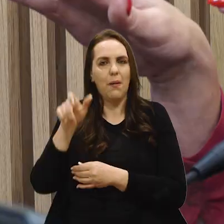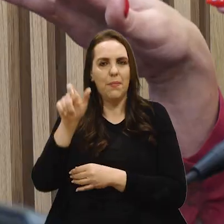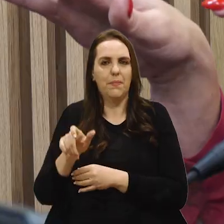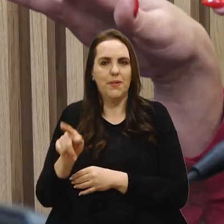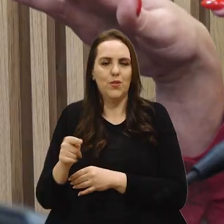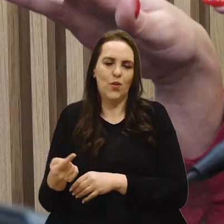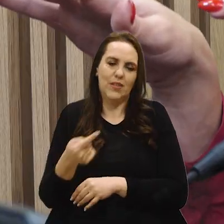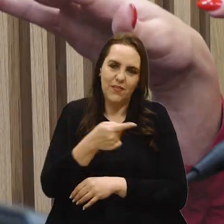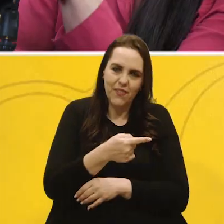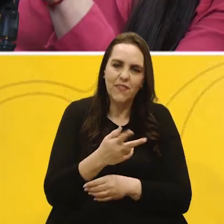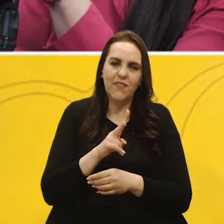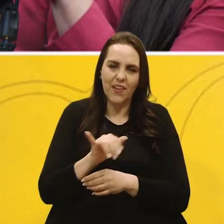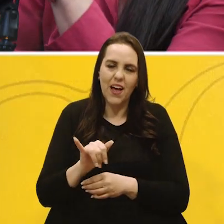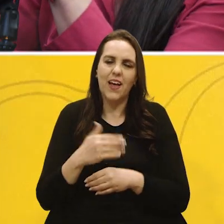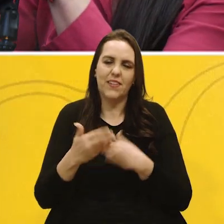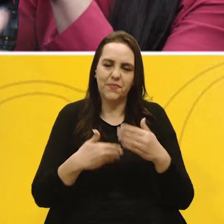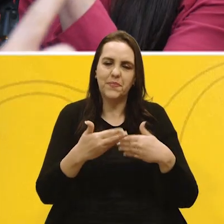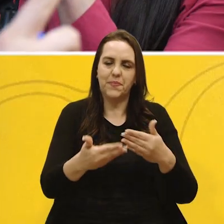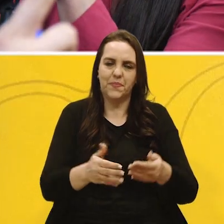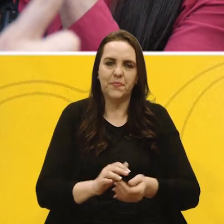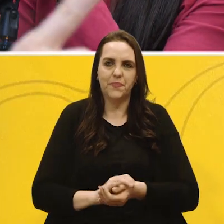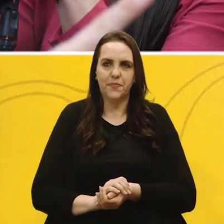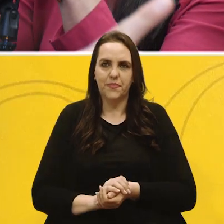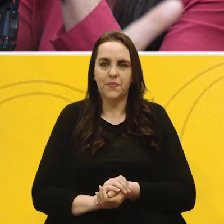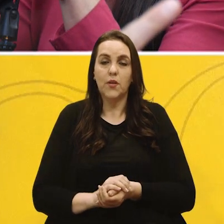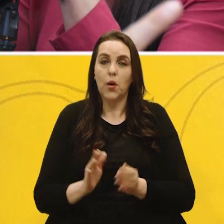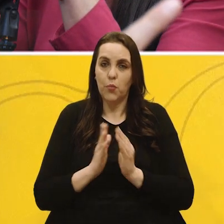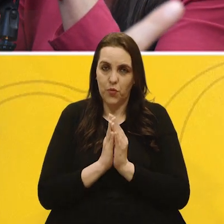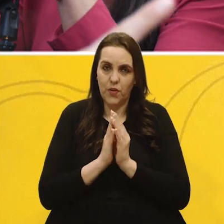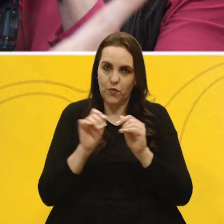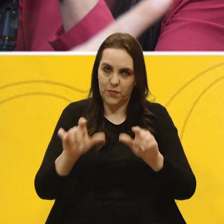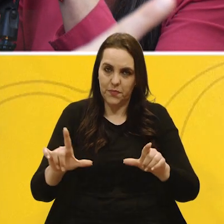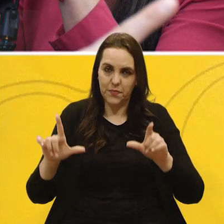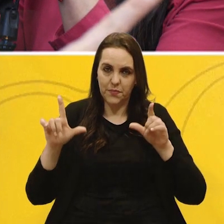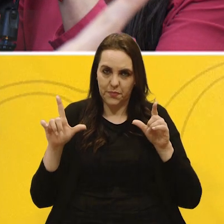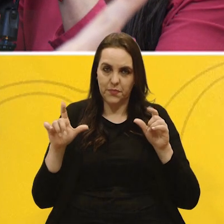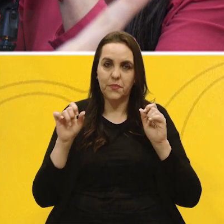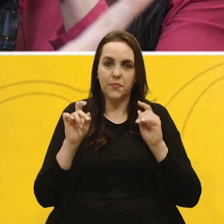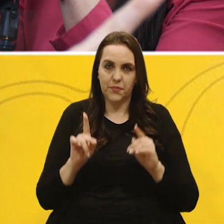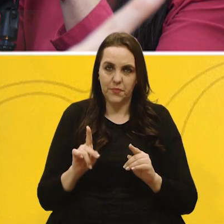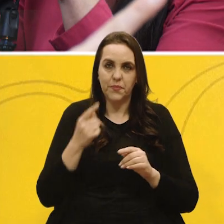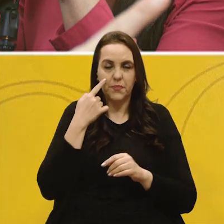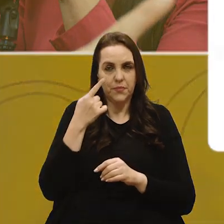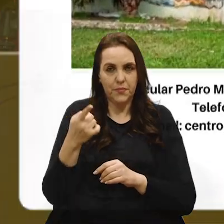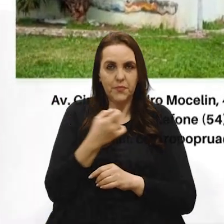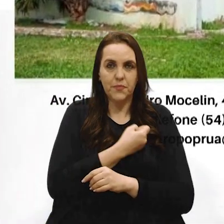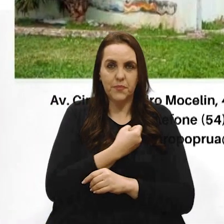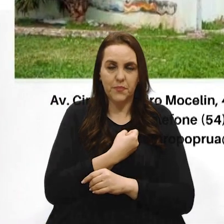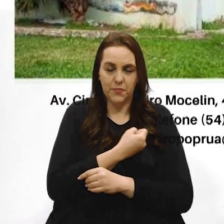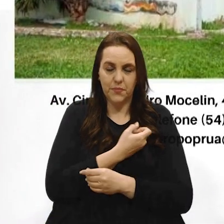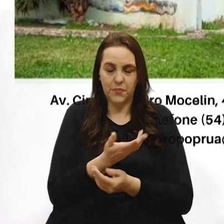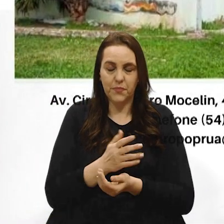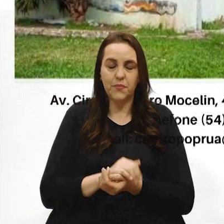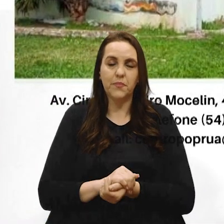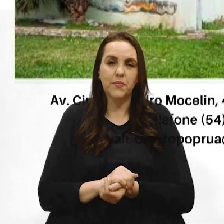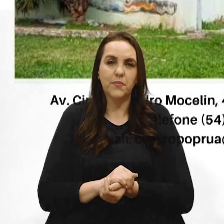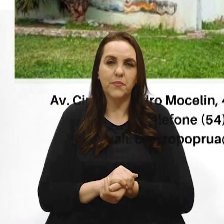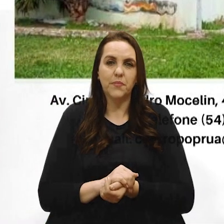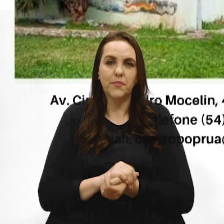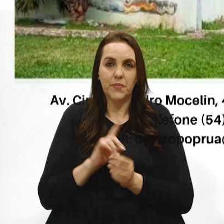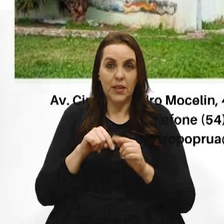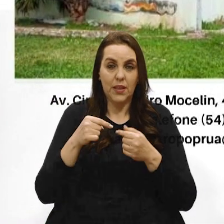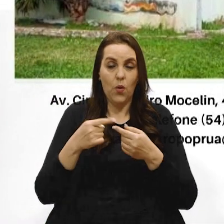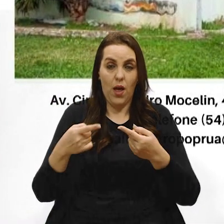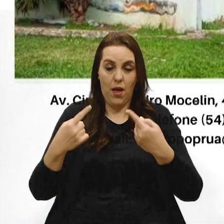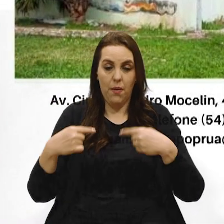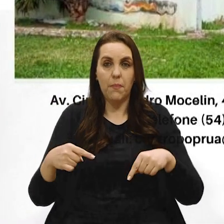número da abordagem social. Pedir colocar na tela, a gente pode até ampliar, por favor, essa tela para que as pessoas possam ver o número ali. Isso.